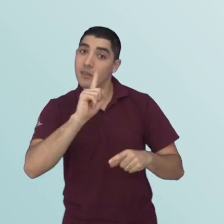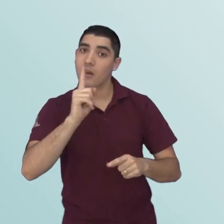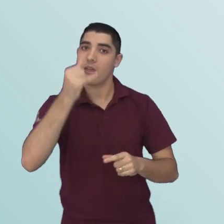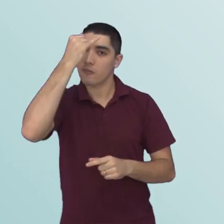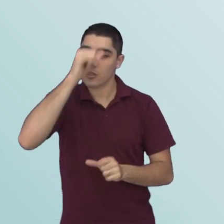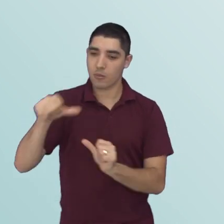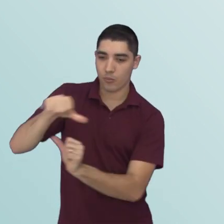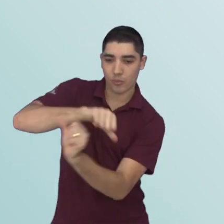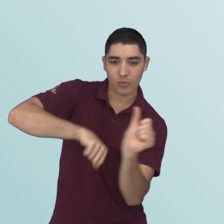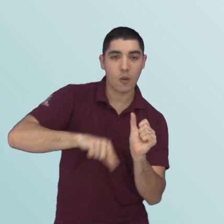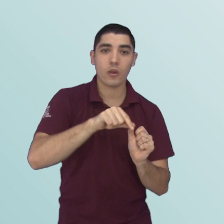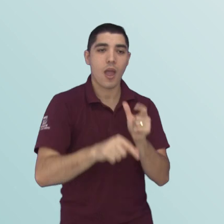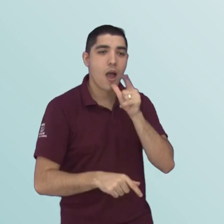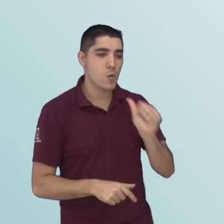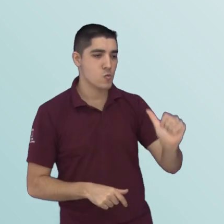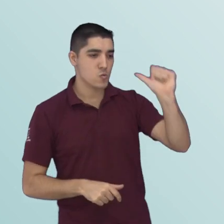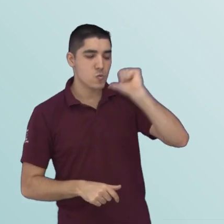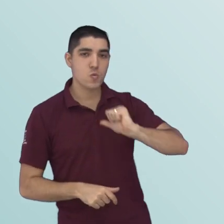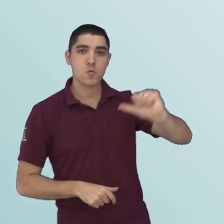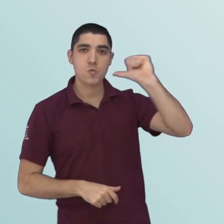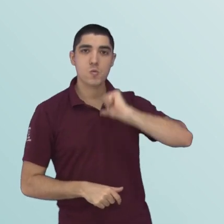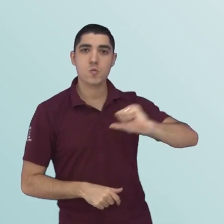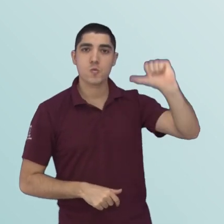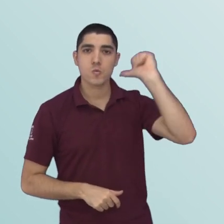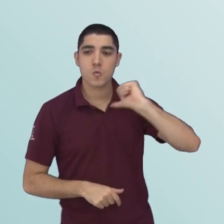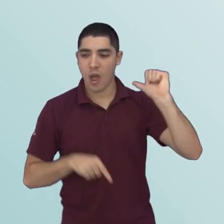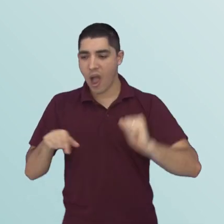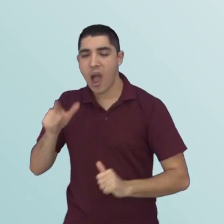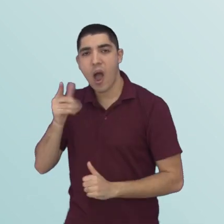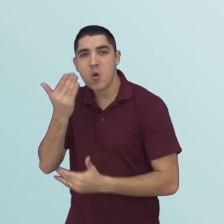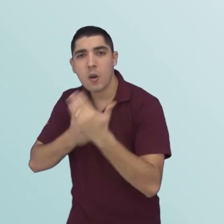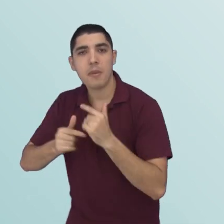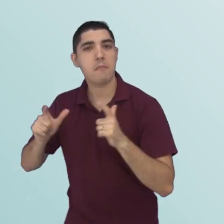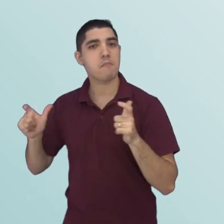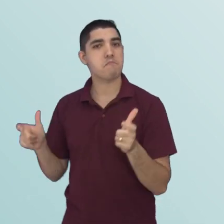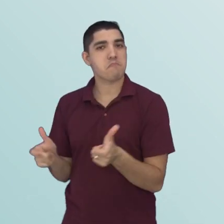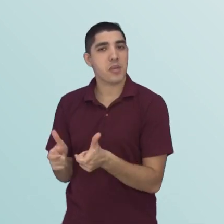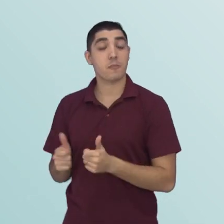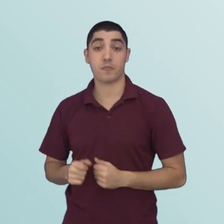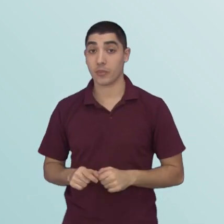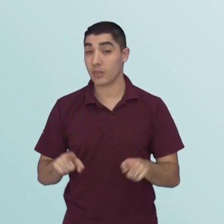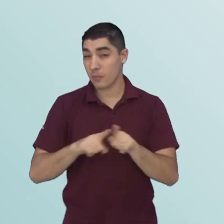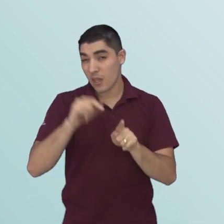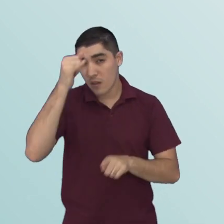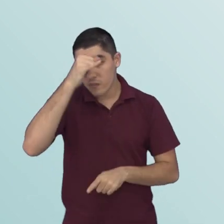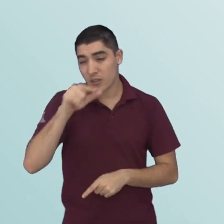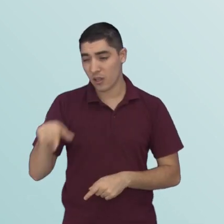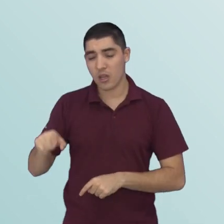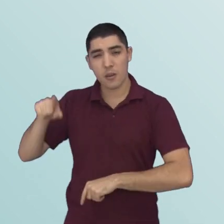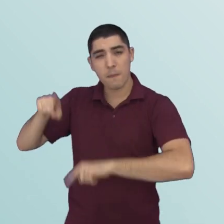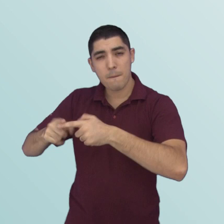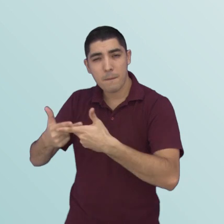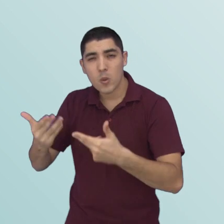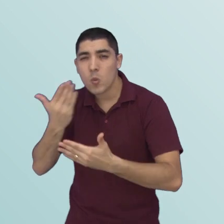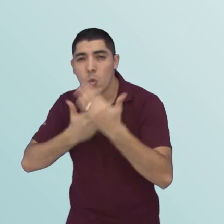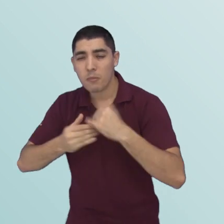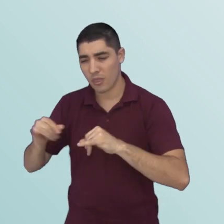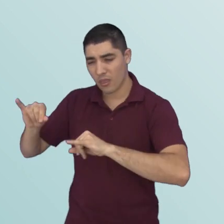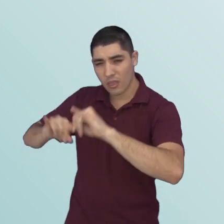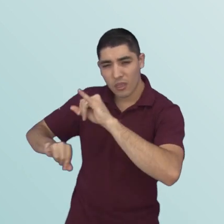tomar de água ao dia e você vai ver que você vai comer bem menos sem esforço é evitar os produtos